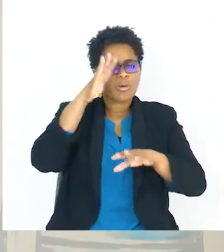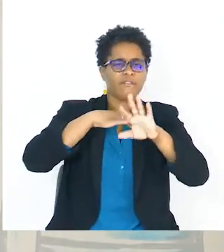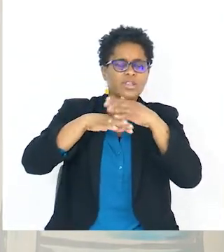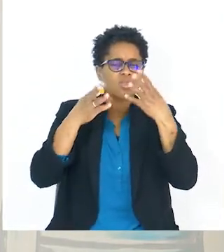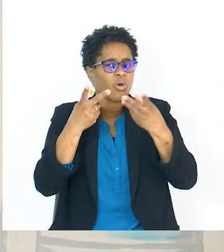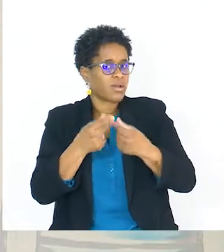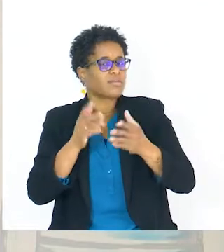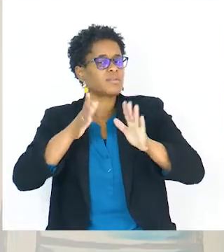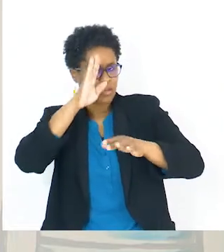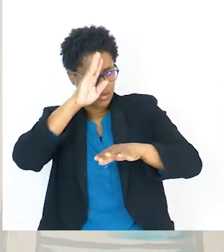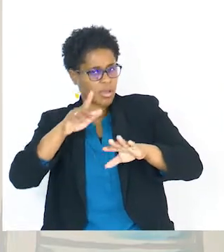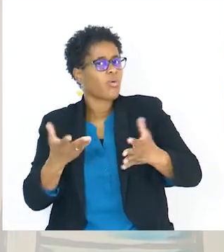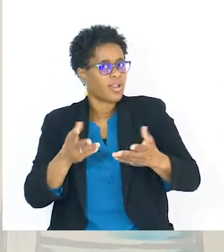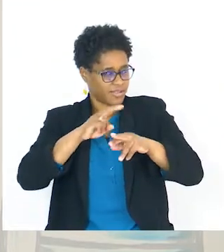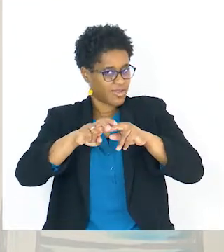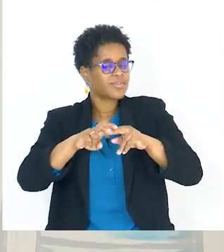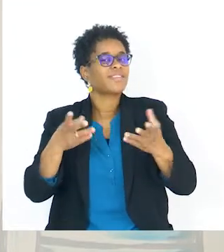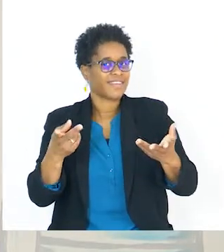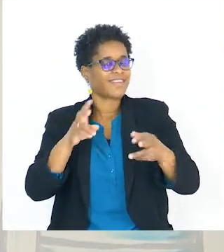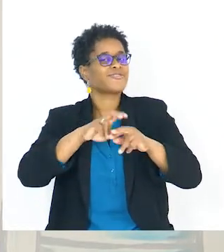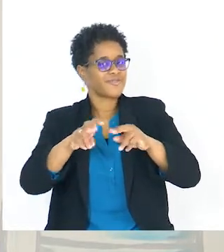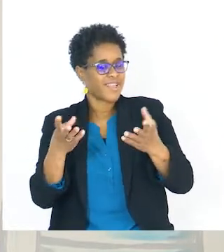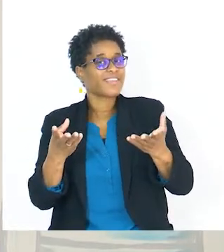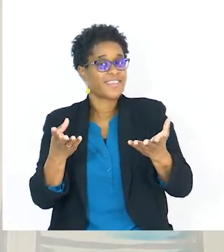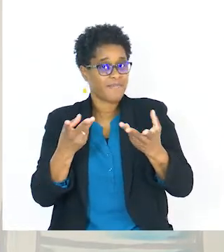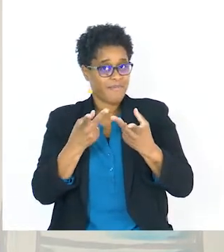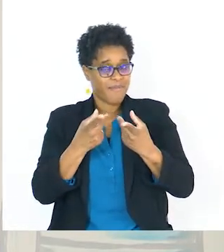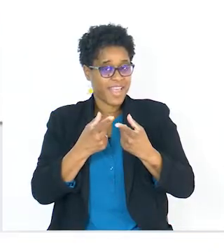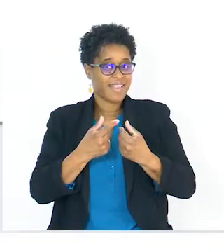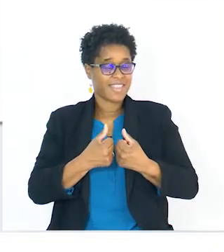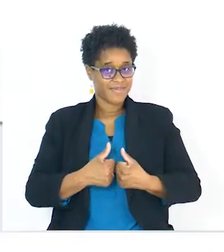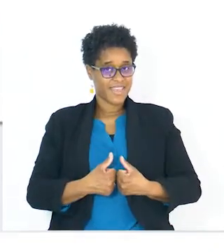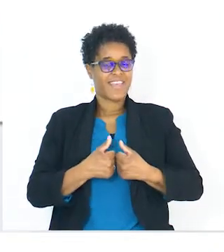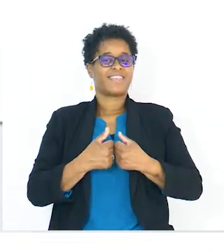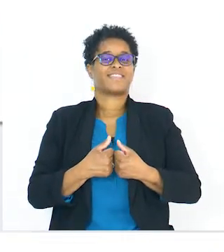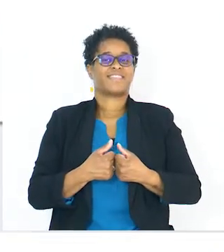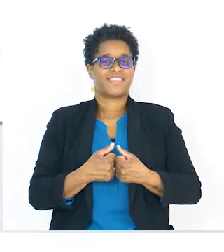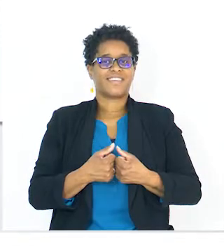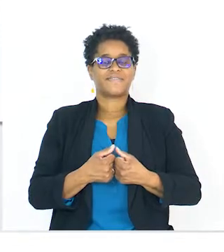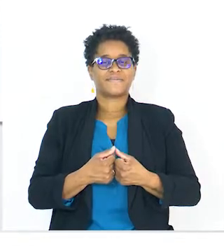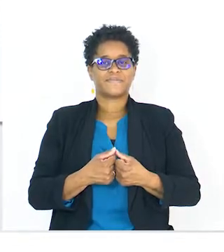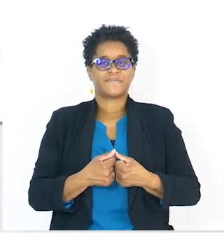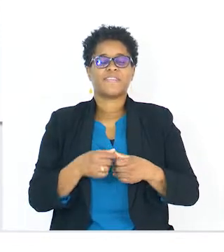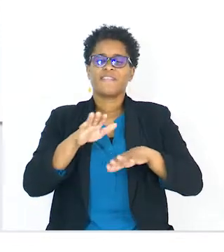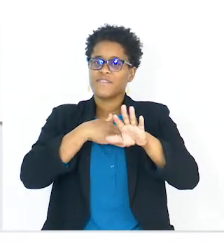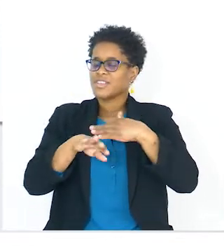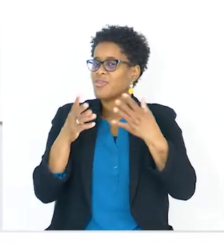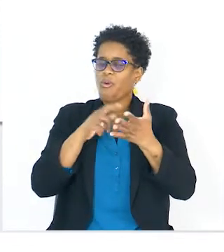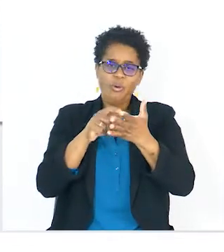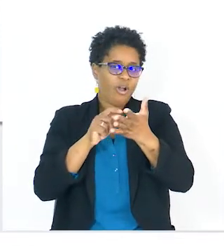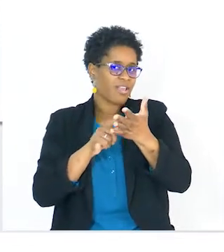fazendo cálculos. Então já sabem qual é a disciplina. É a disciplina de matemática,